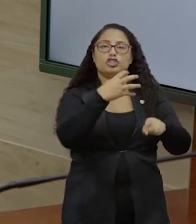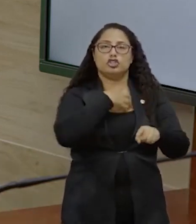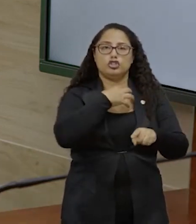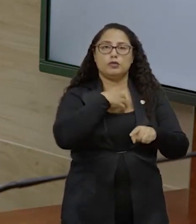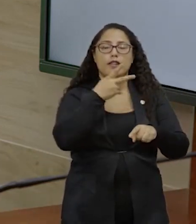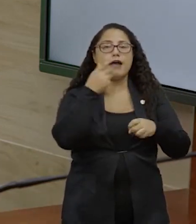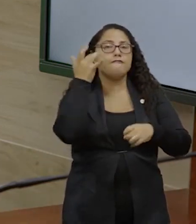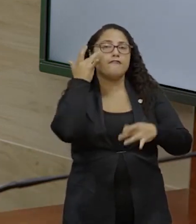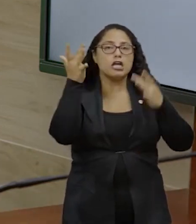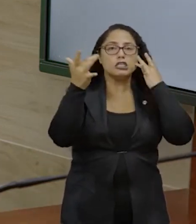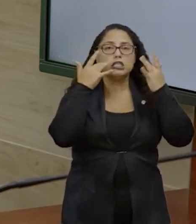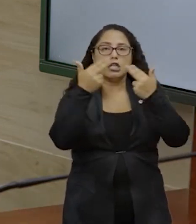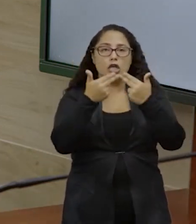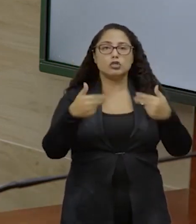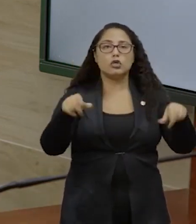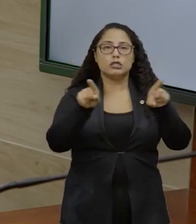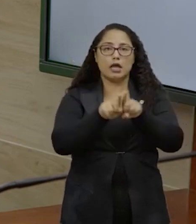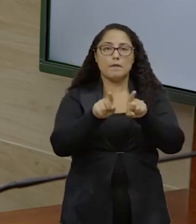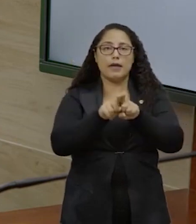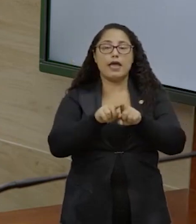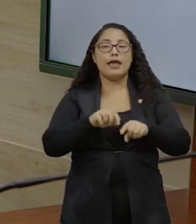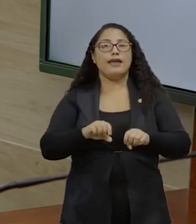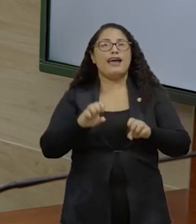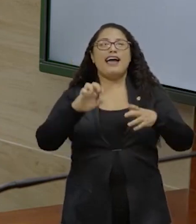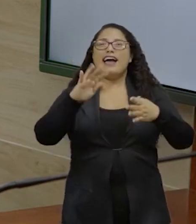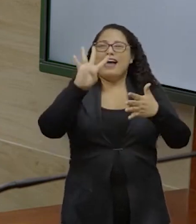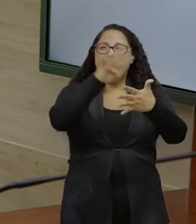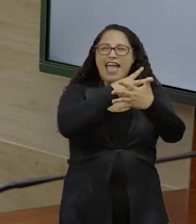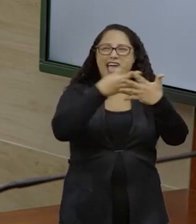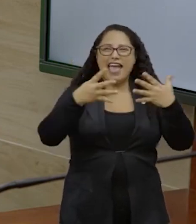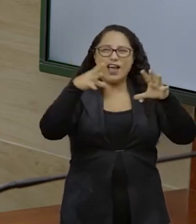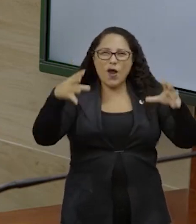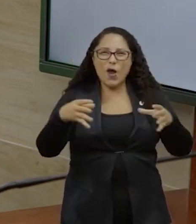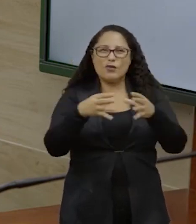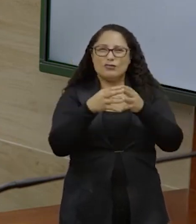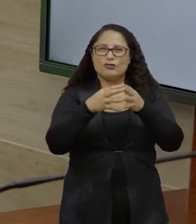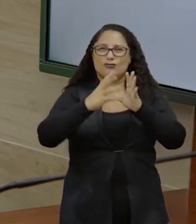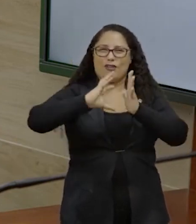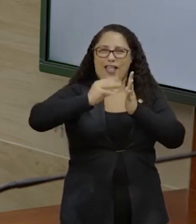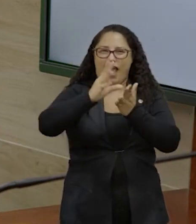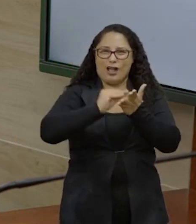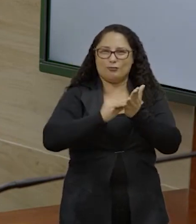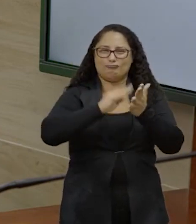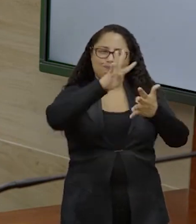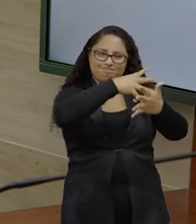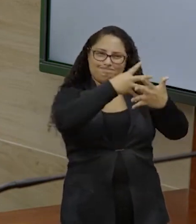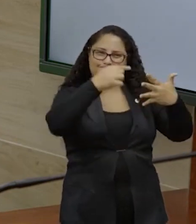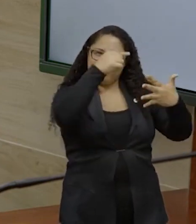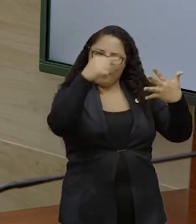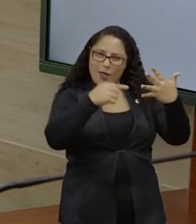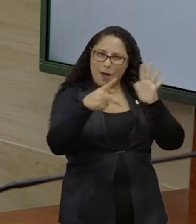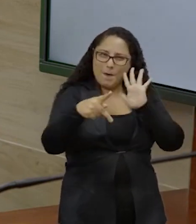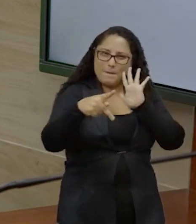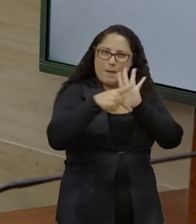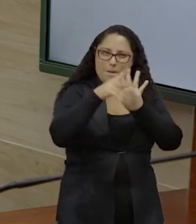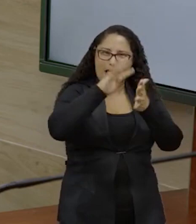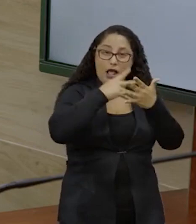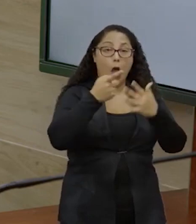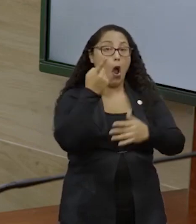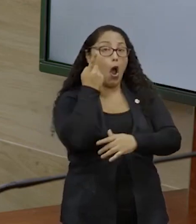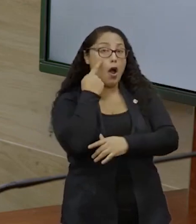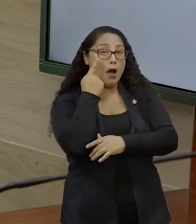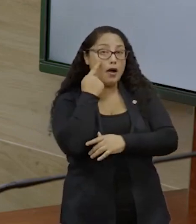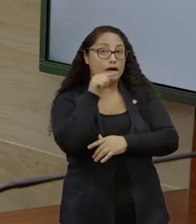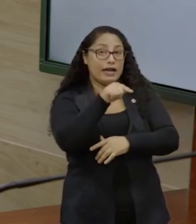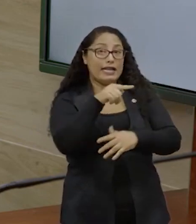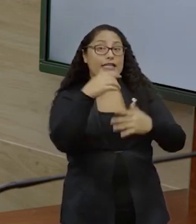coisa, já está Uhum. facilitando bastante. Excel, né? Eu tenho um conjunto de dados aqui na minha planilha e o próprio Excel vai falar,